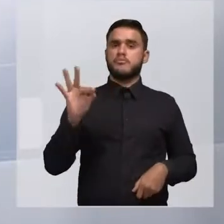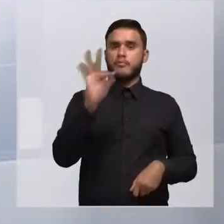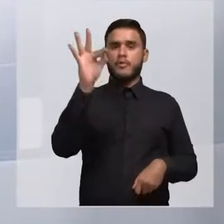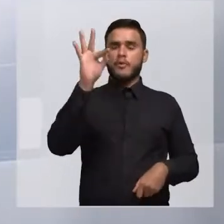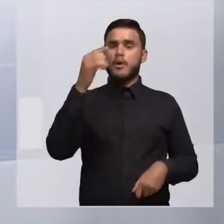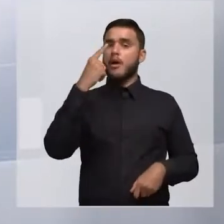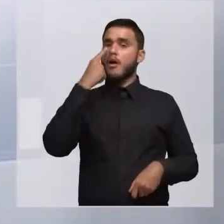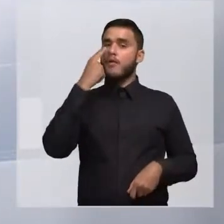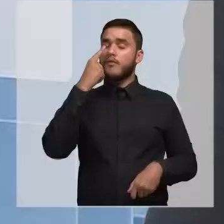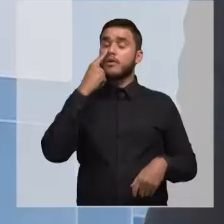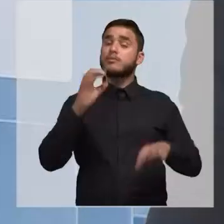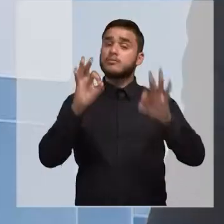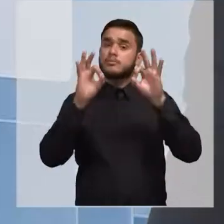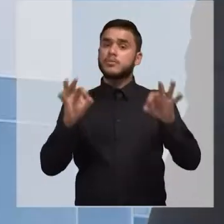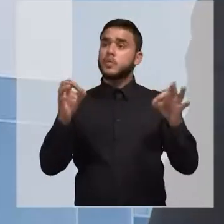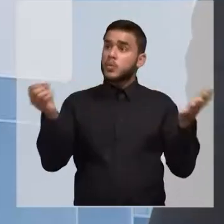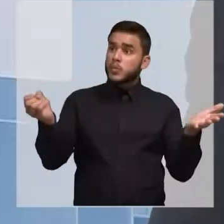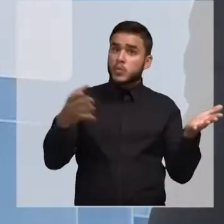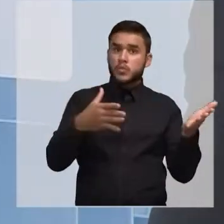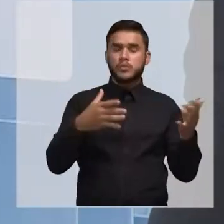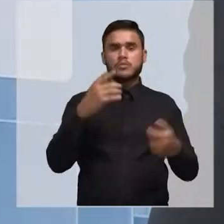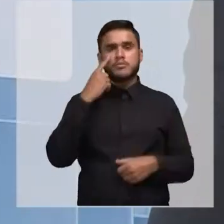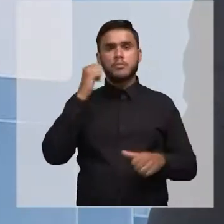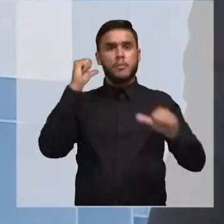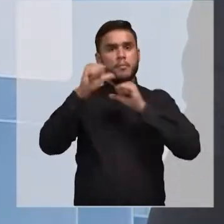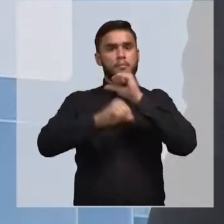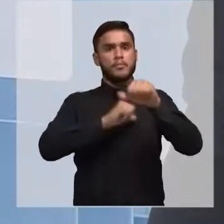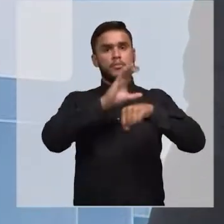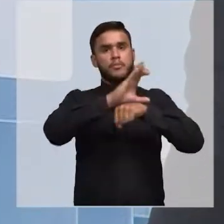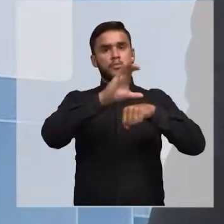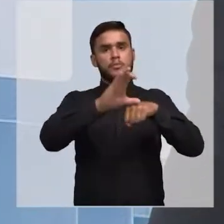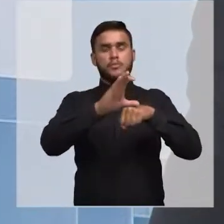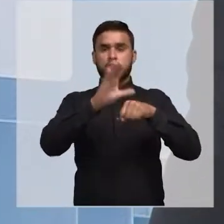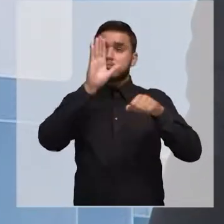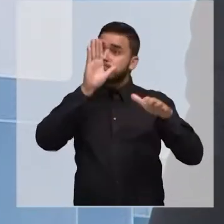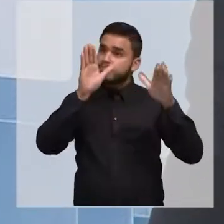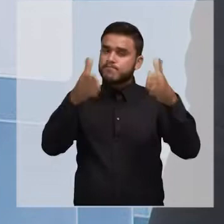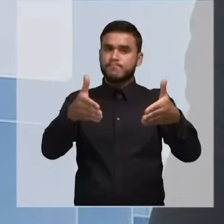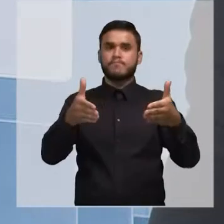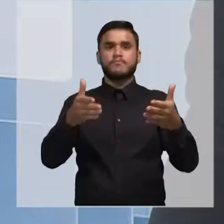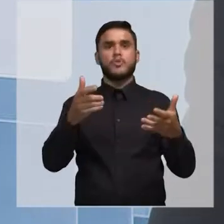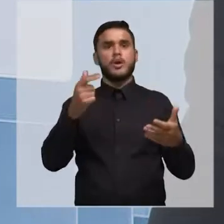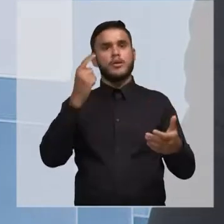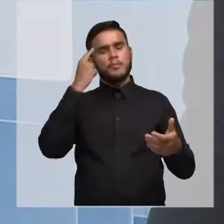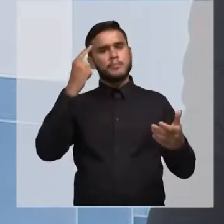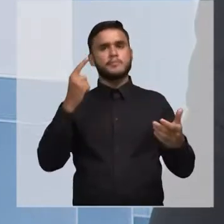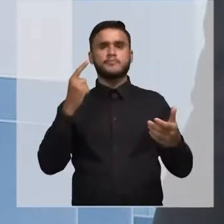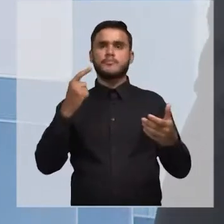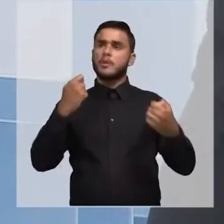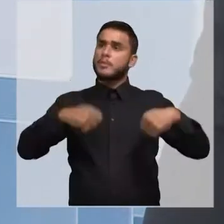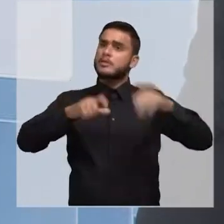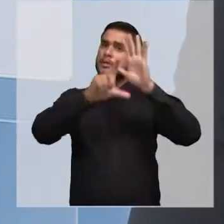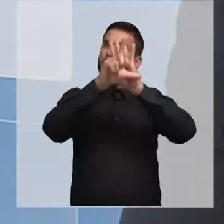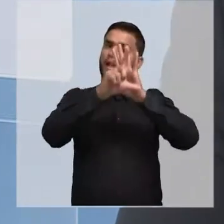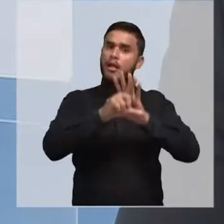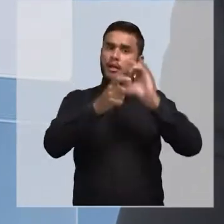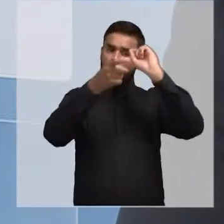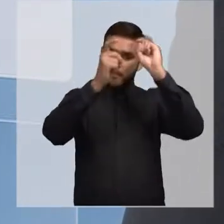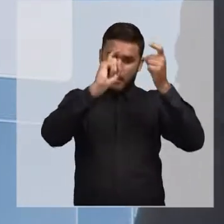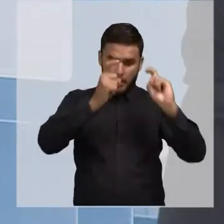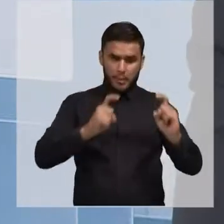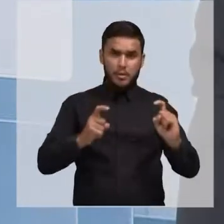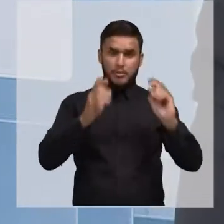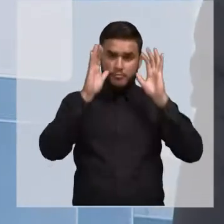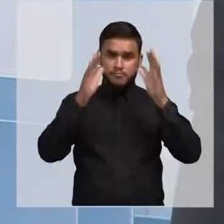colocar a possibilidade de uma nova Constituinte para que o Brasil ache um rumo novamente. Inclusive, essa Constituição vê a